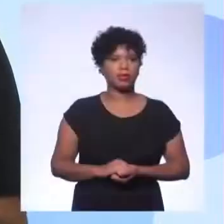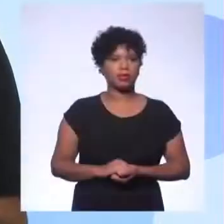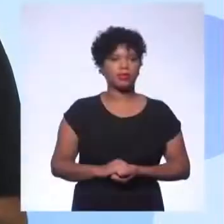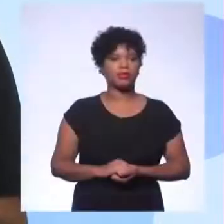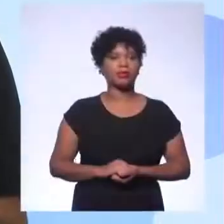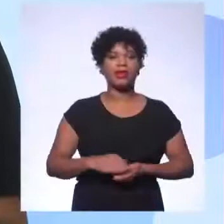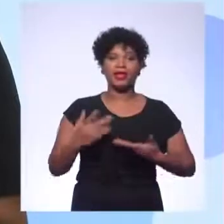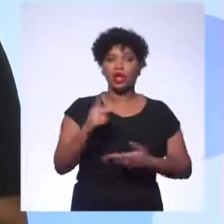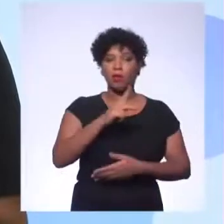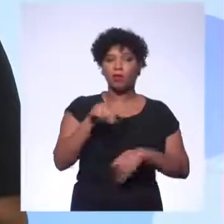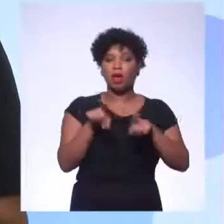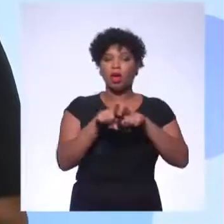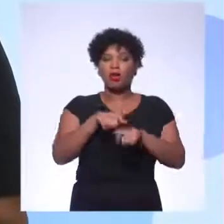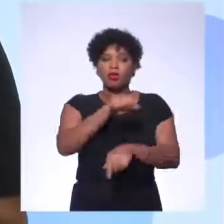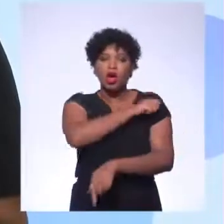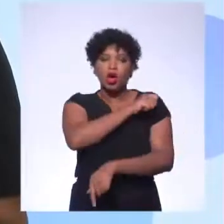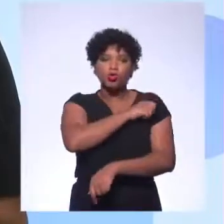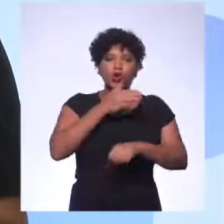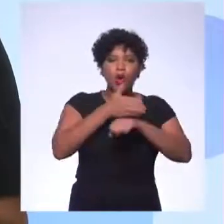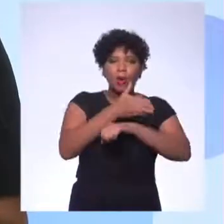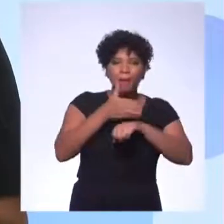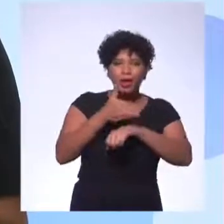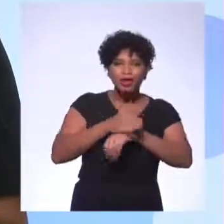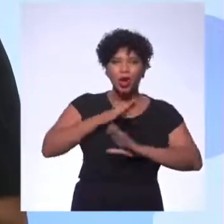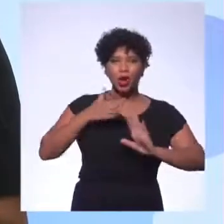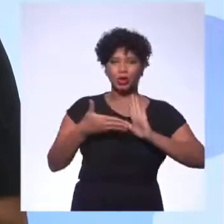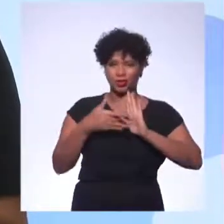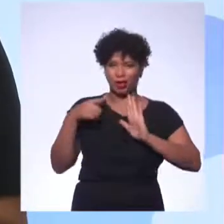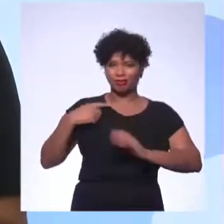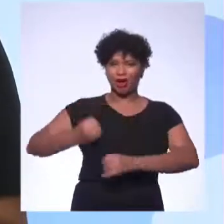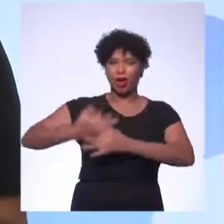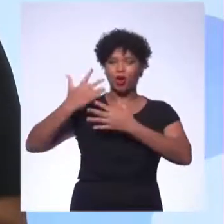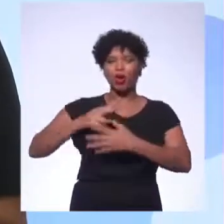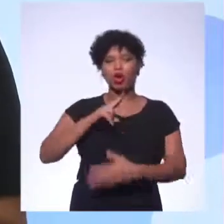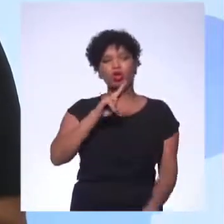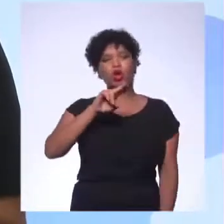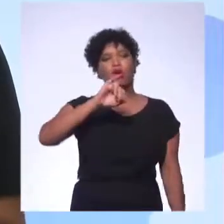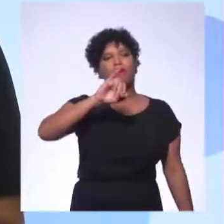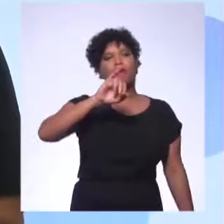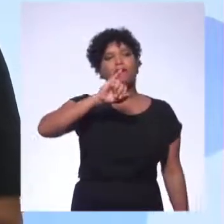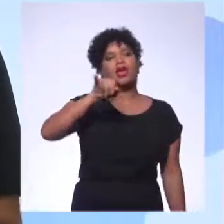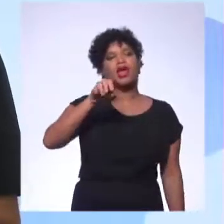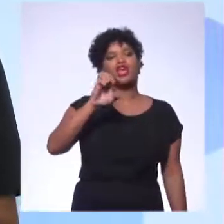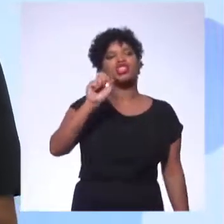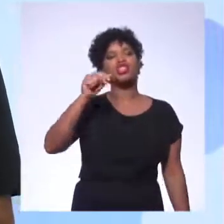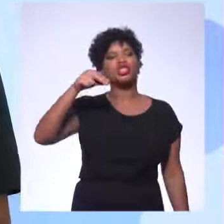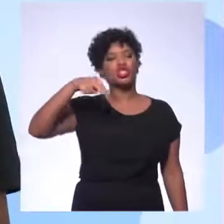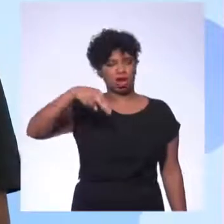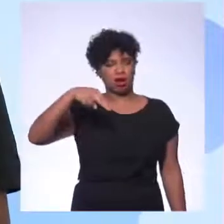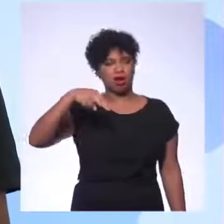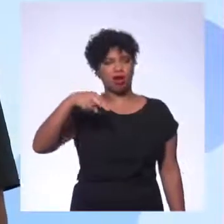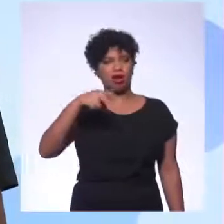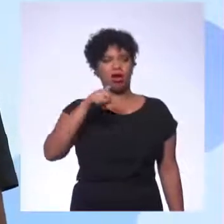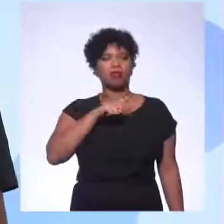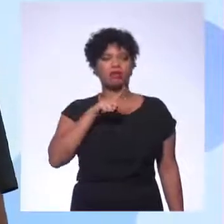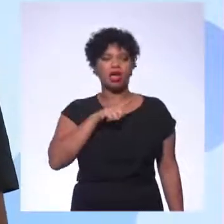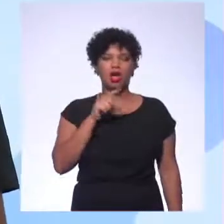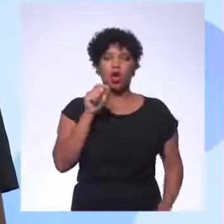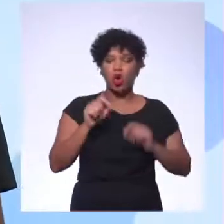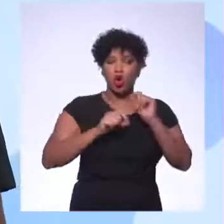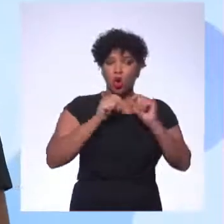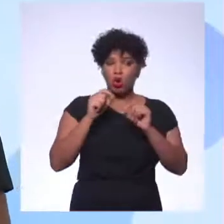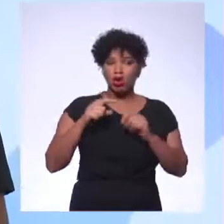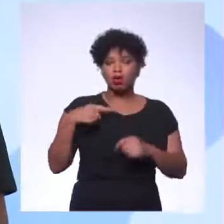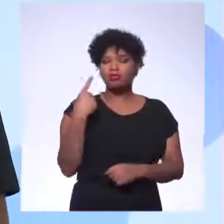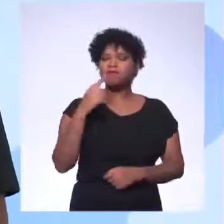Os professores e alunos participando aqui o aluno Giancarlo, deixa eu pegar a resposta dele aqui, diz o seguinte: dar a impressão que